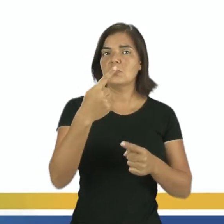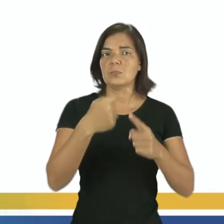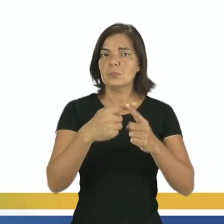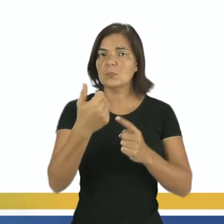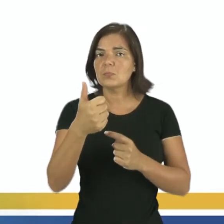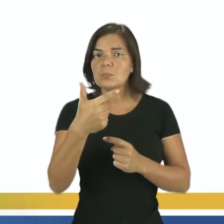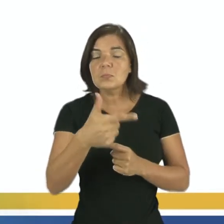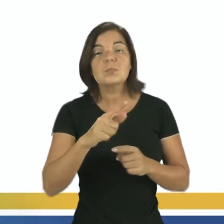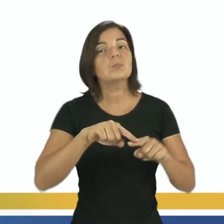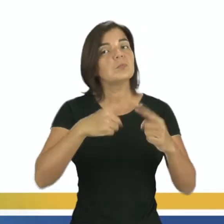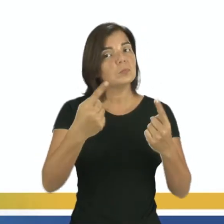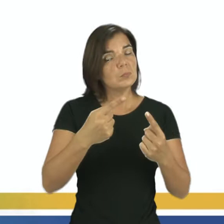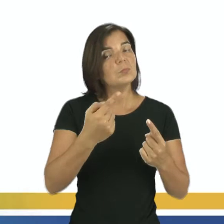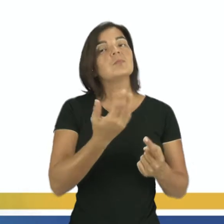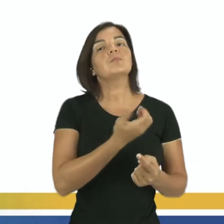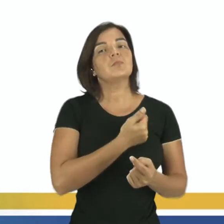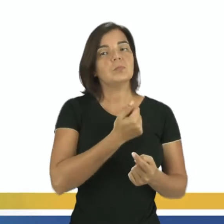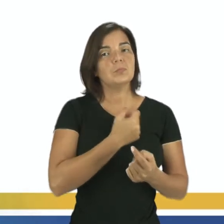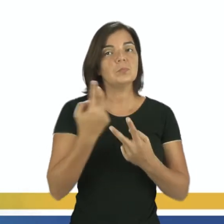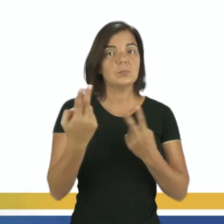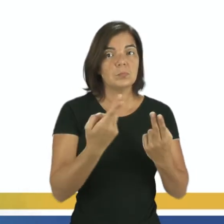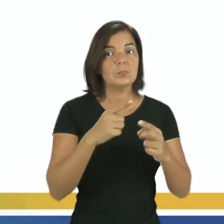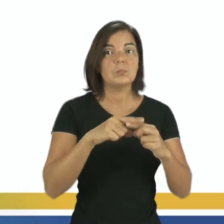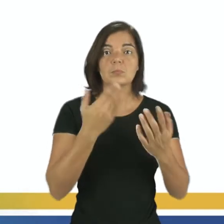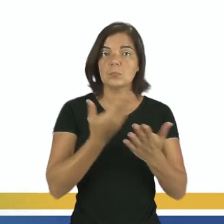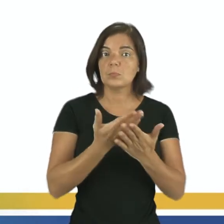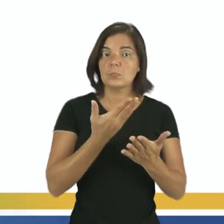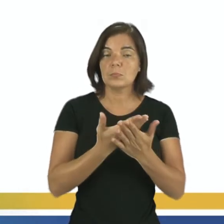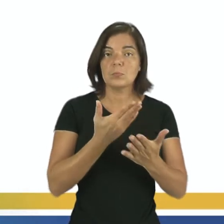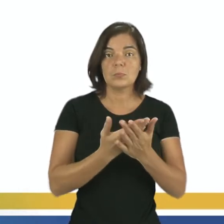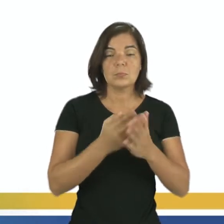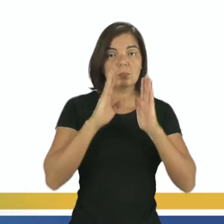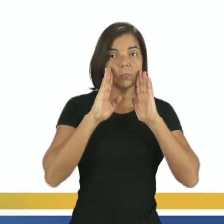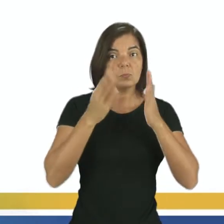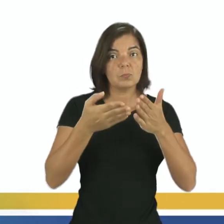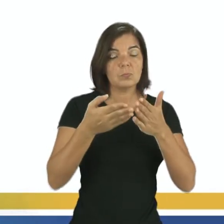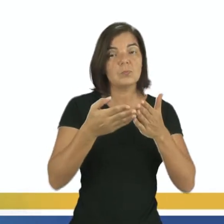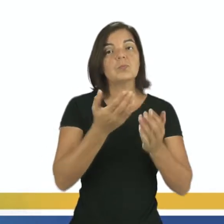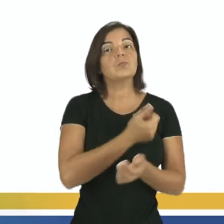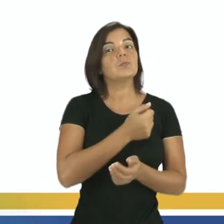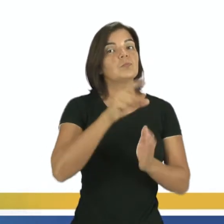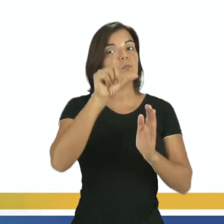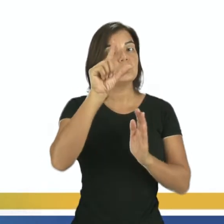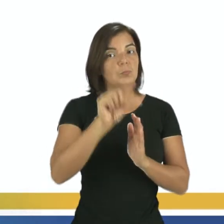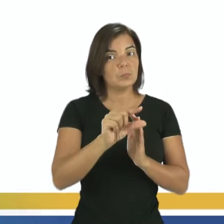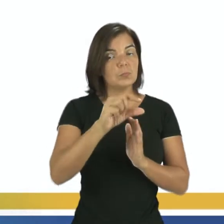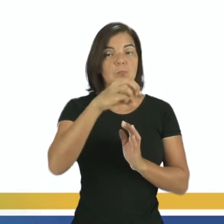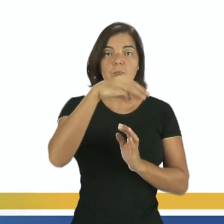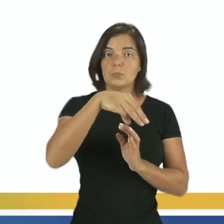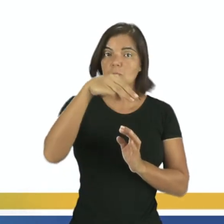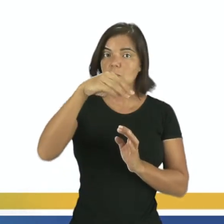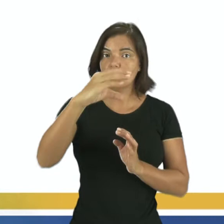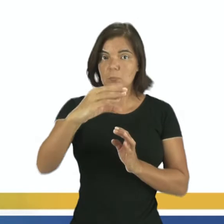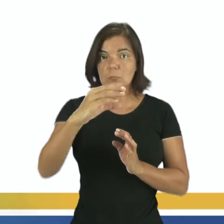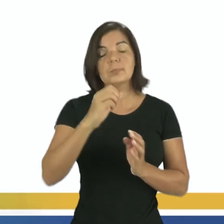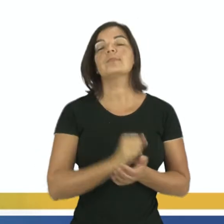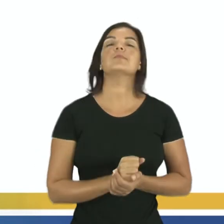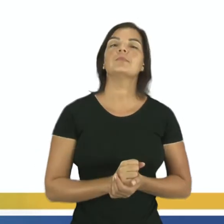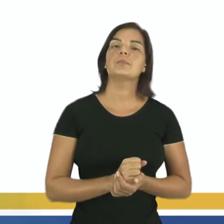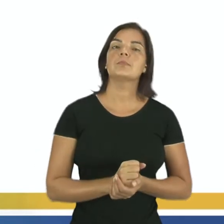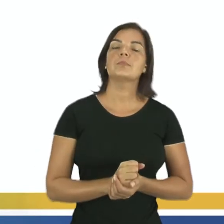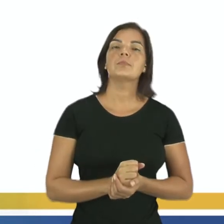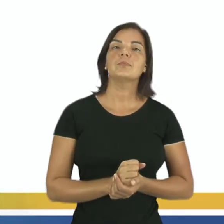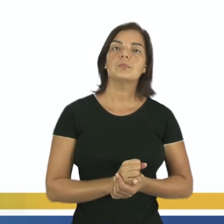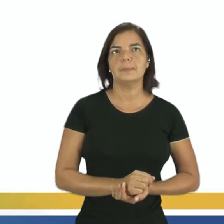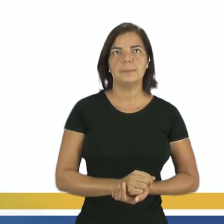gente ia obter mais múltiplos em comum. Mas a nossa aula aqui, a gente vai se interessar no menor múltiplo comum. Você já percebeu aí, o conteúdo